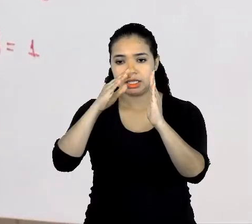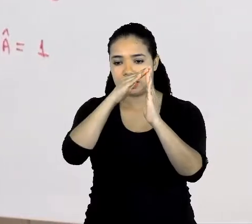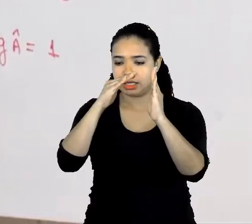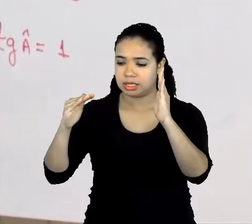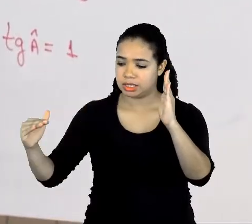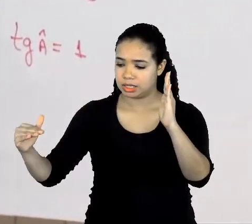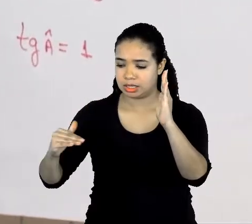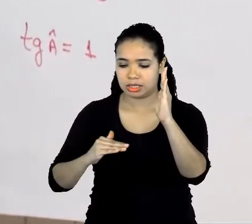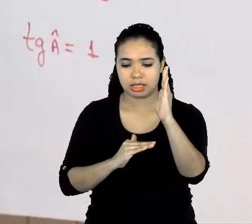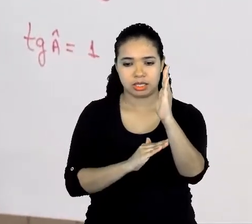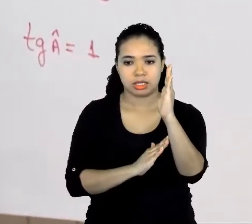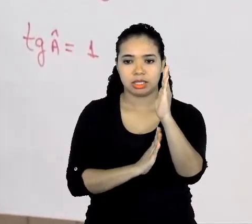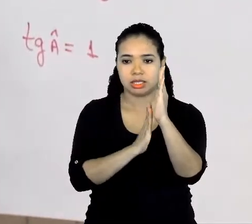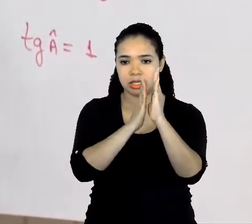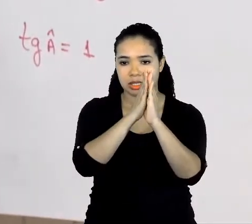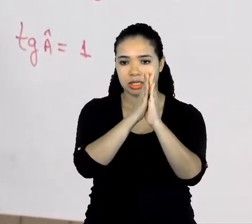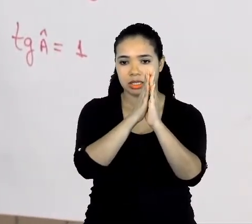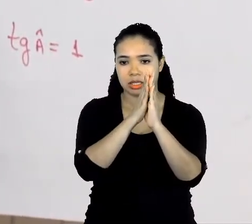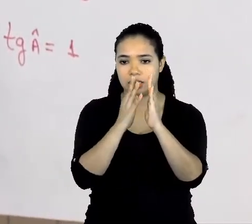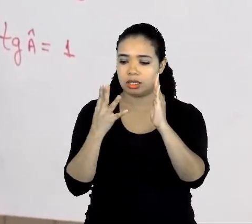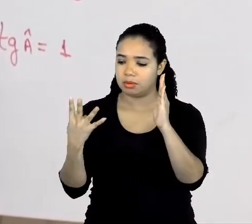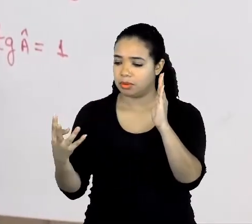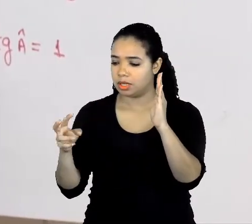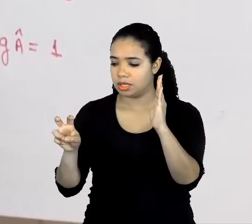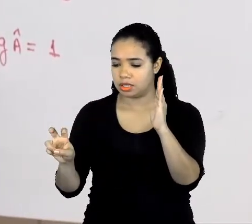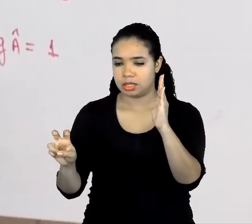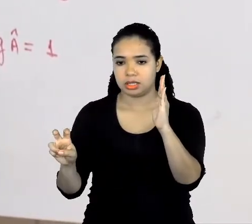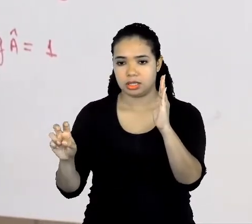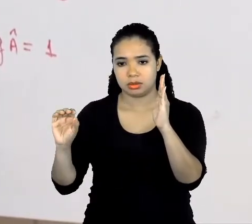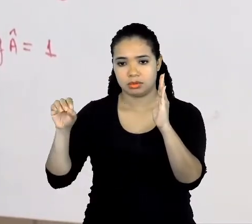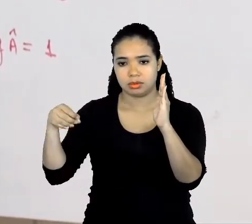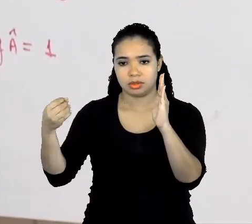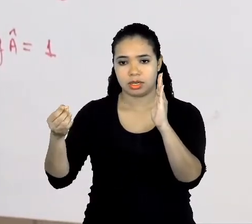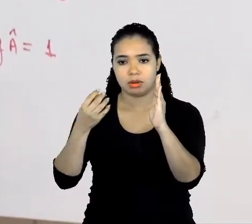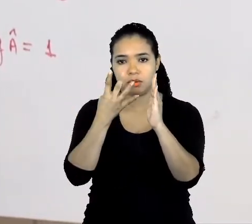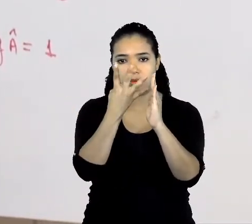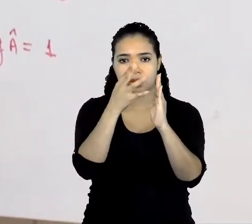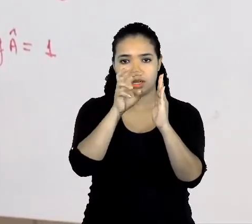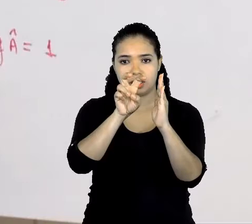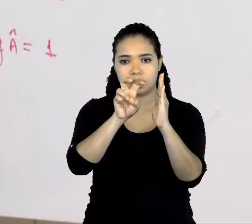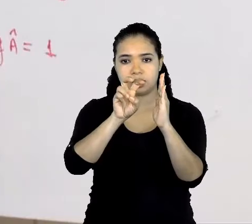também têm a mesma medida, ou seja, eles têm 45 graus.